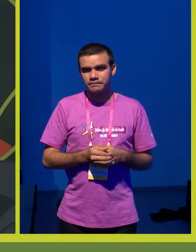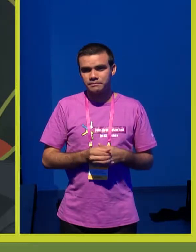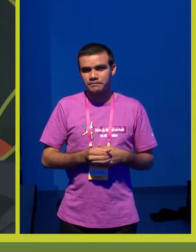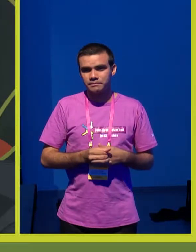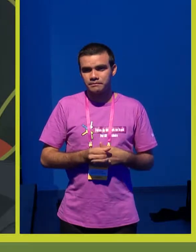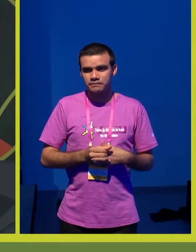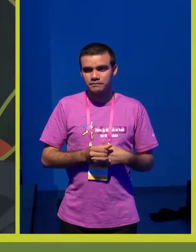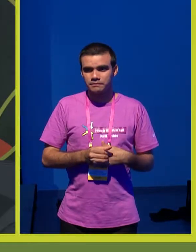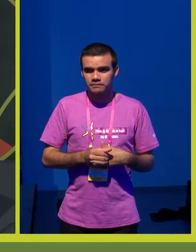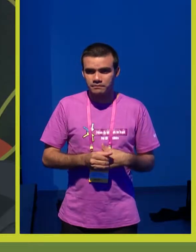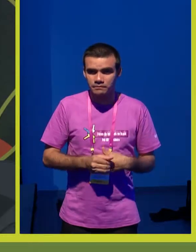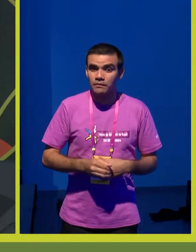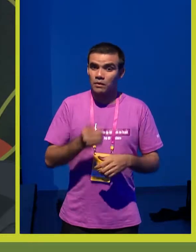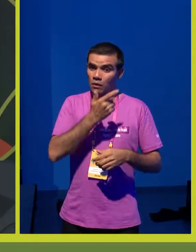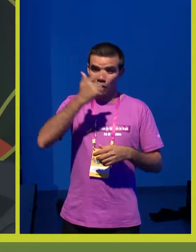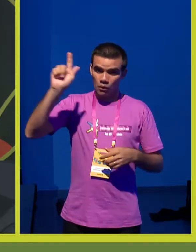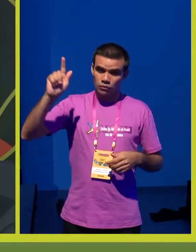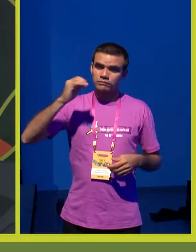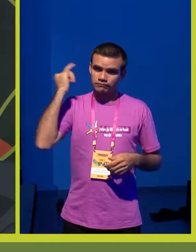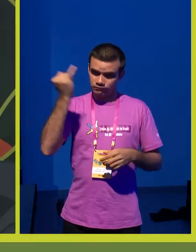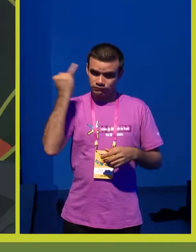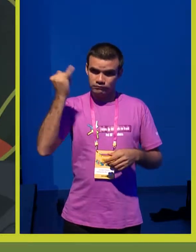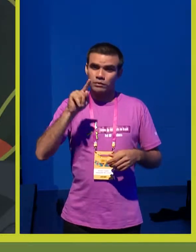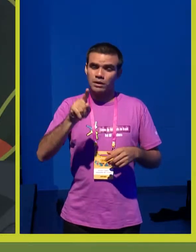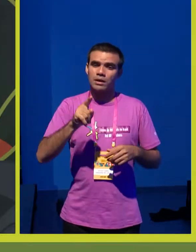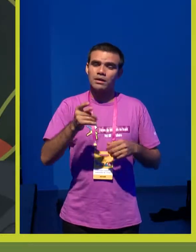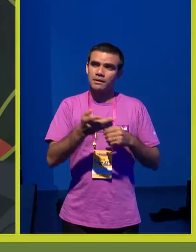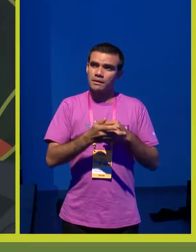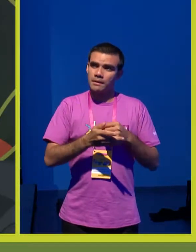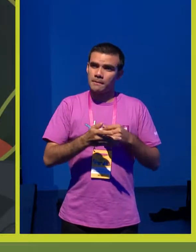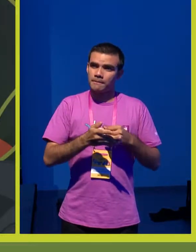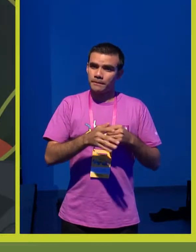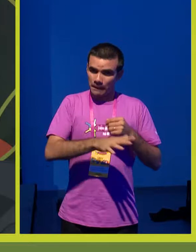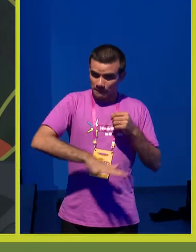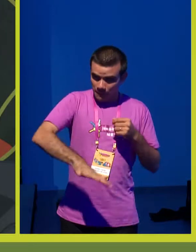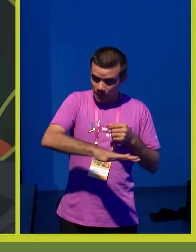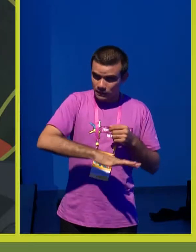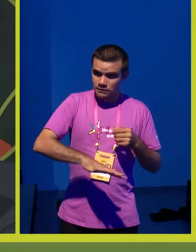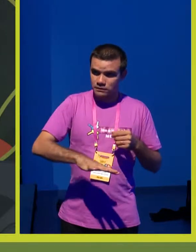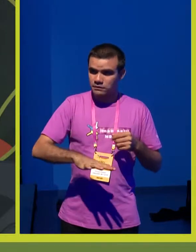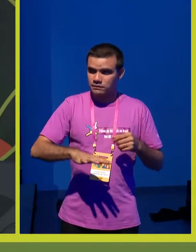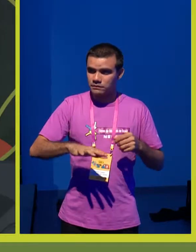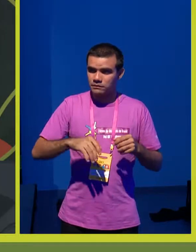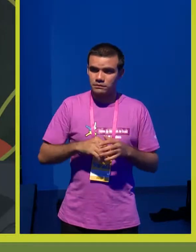outra coisa também é ter a base facilmente auditável